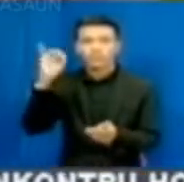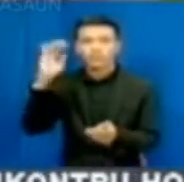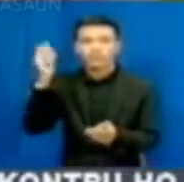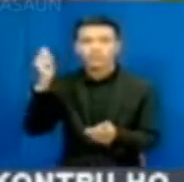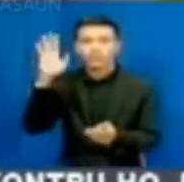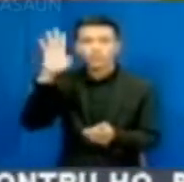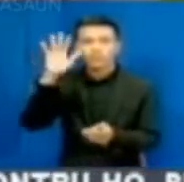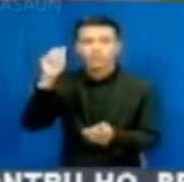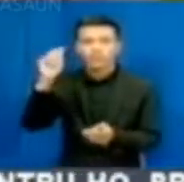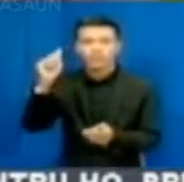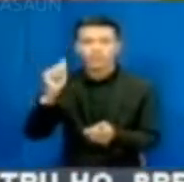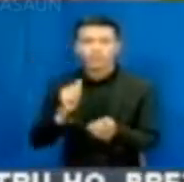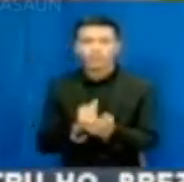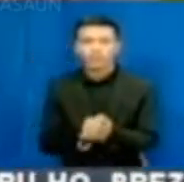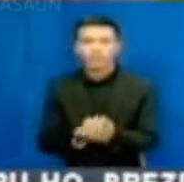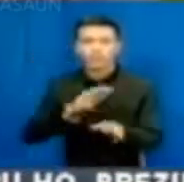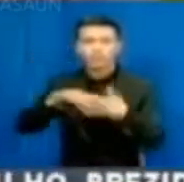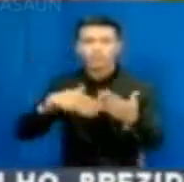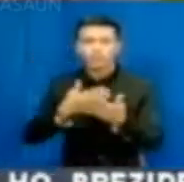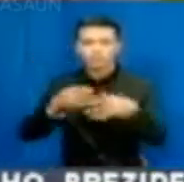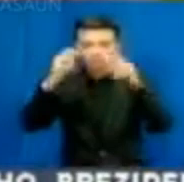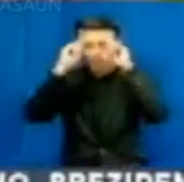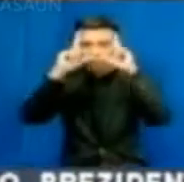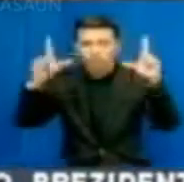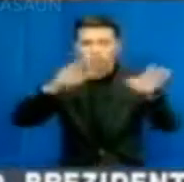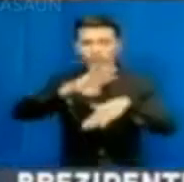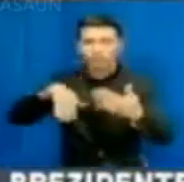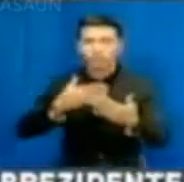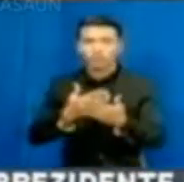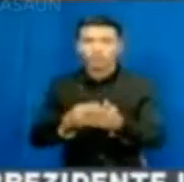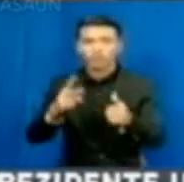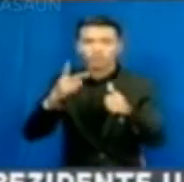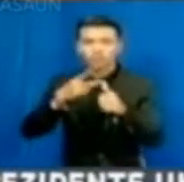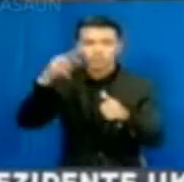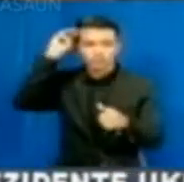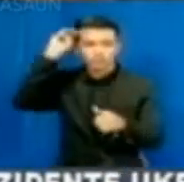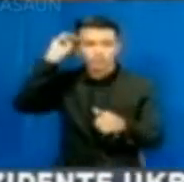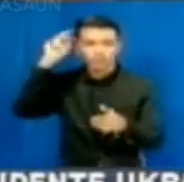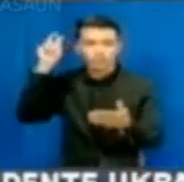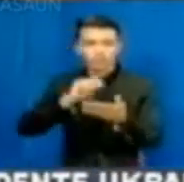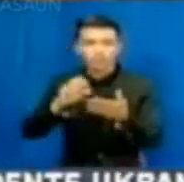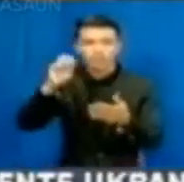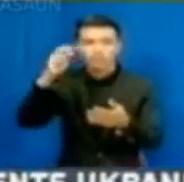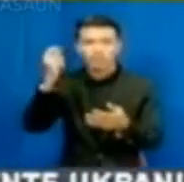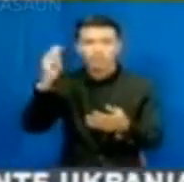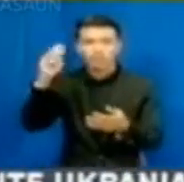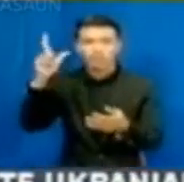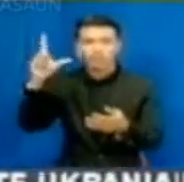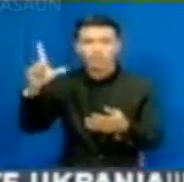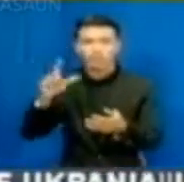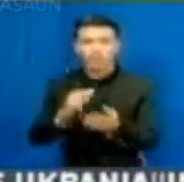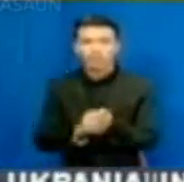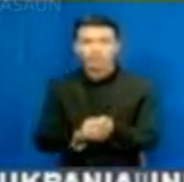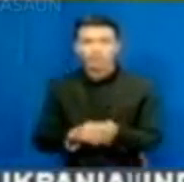imunoglobulina, a pendação e a território imóvel, esse é o Vice-ministro da Administração Estatal Lino de Jesus